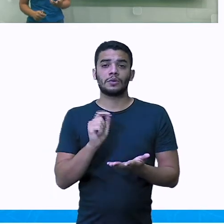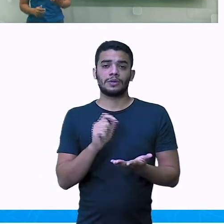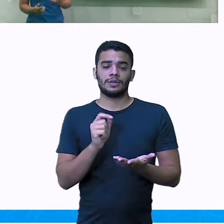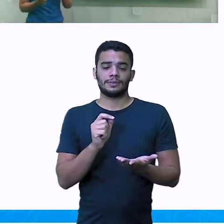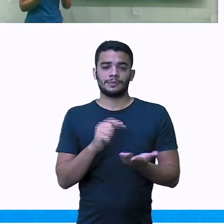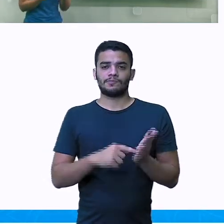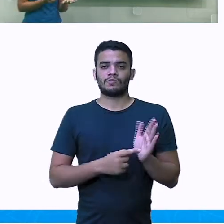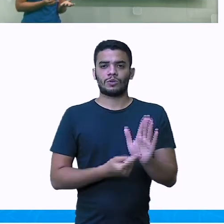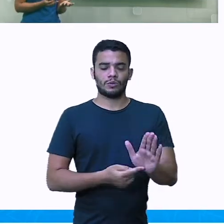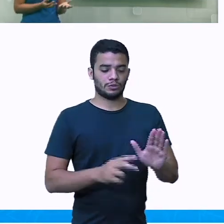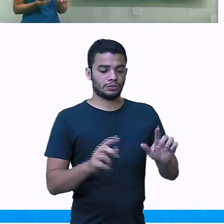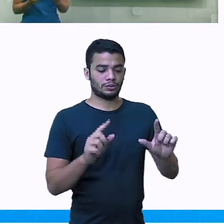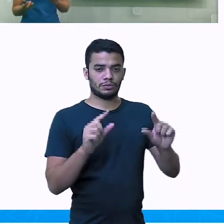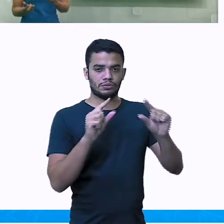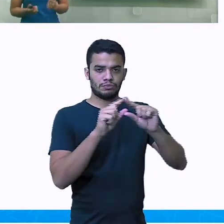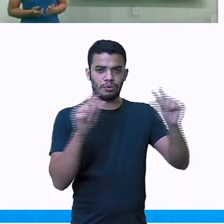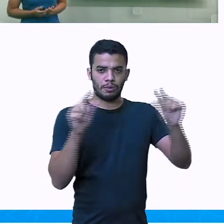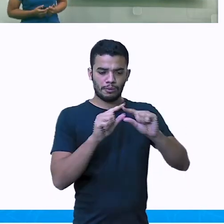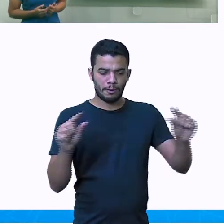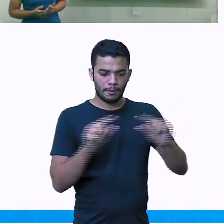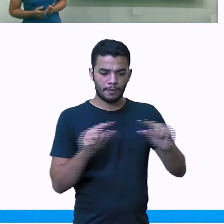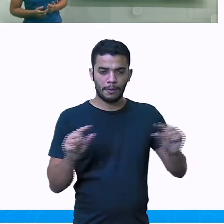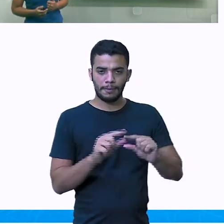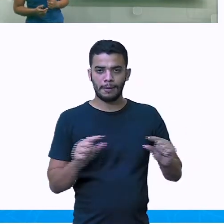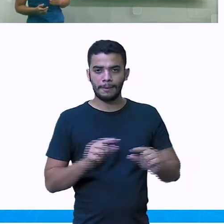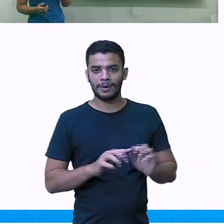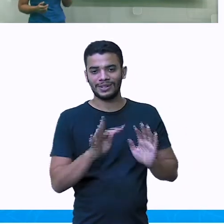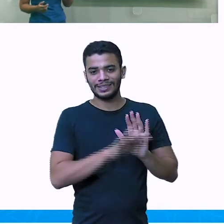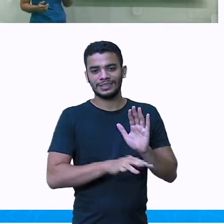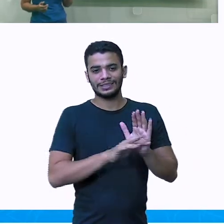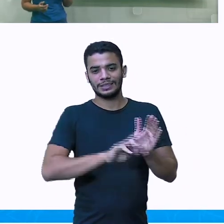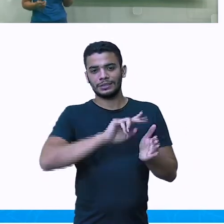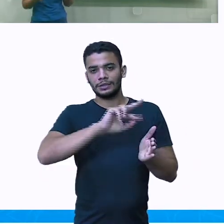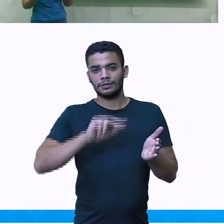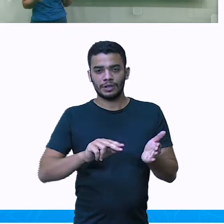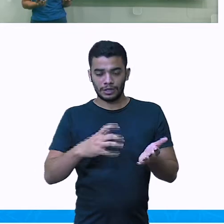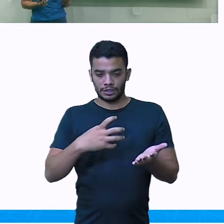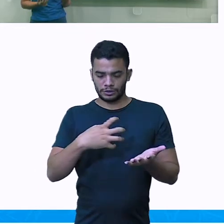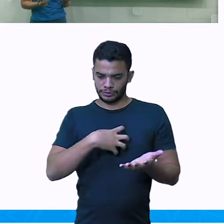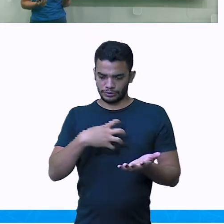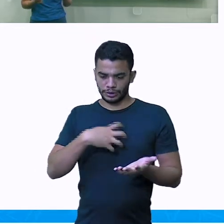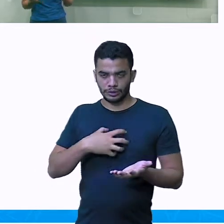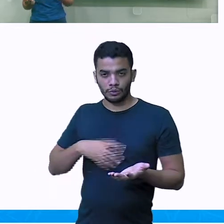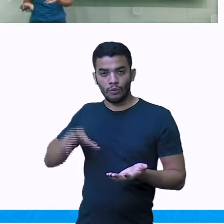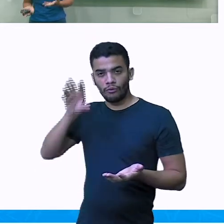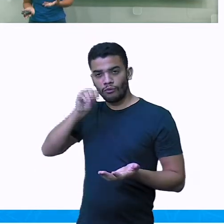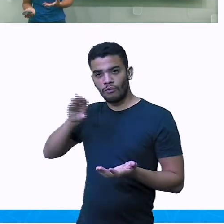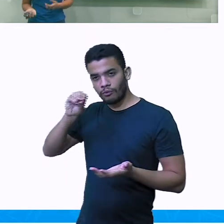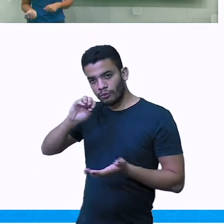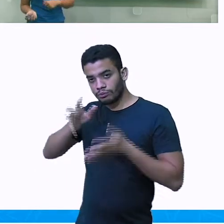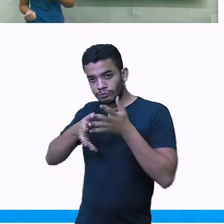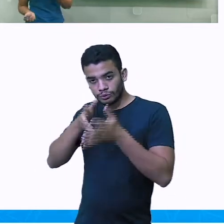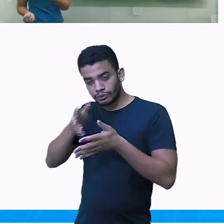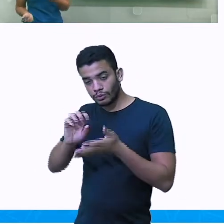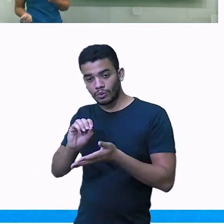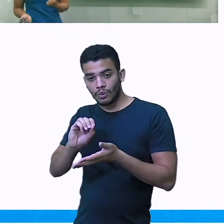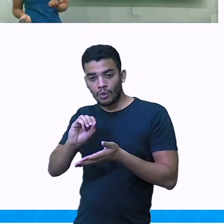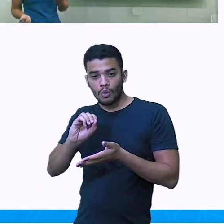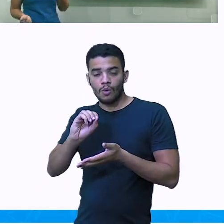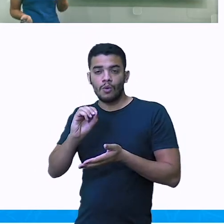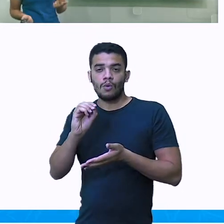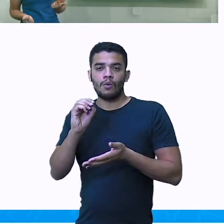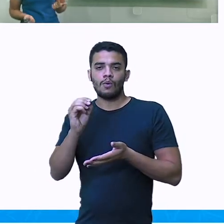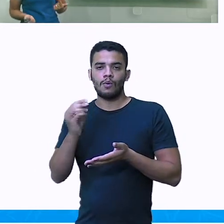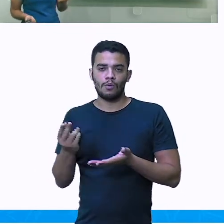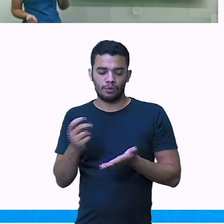de textos orais e escritos, que possuem características próprias, tais como